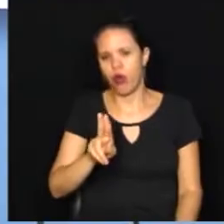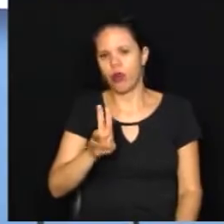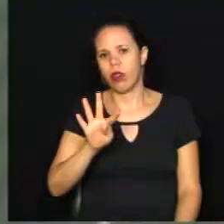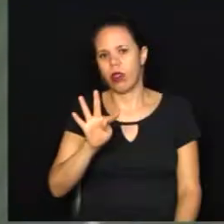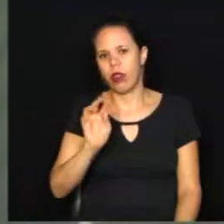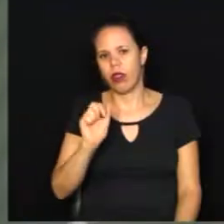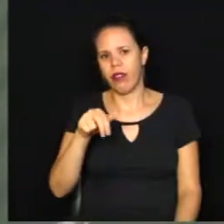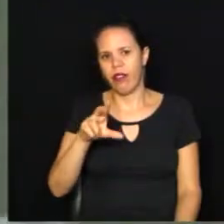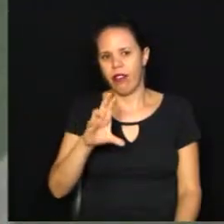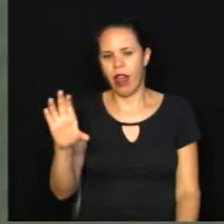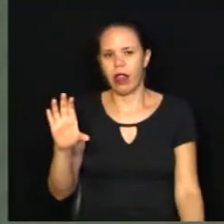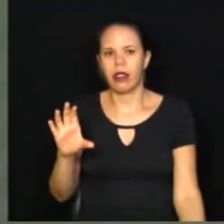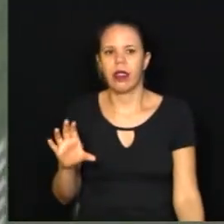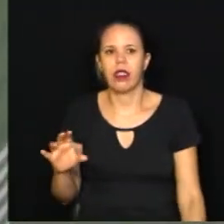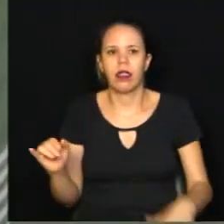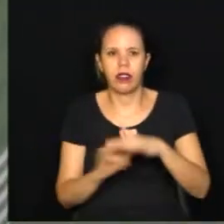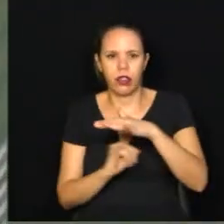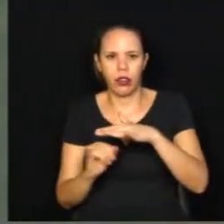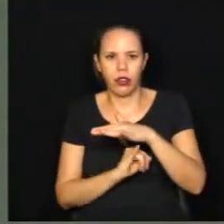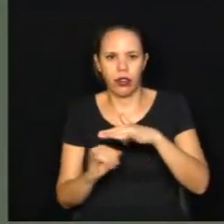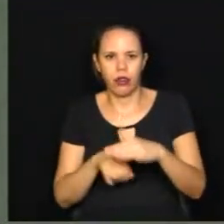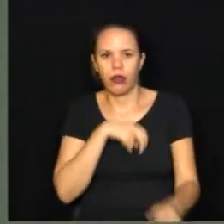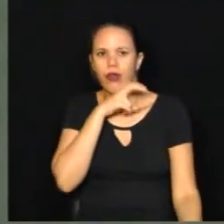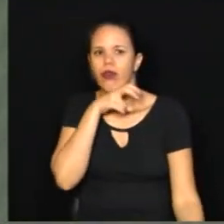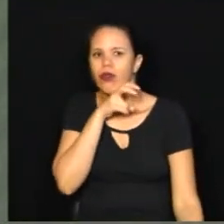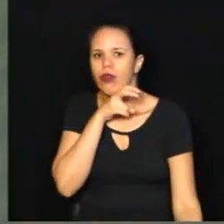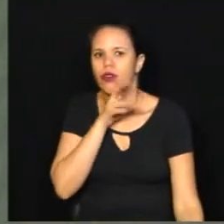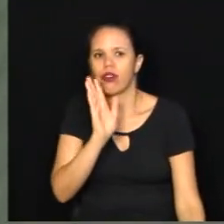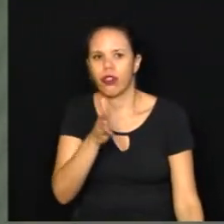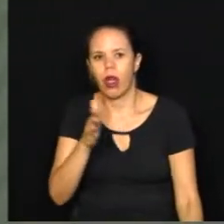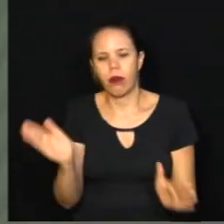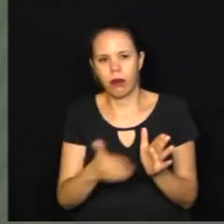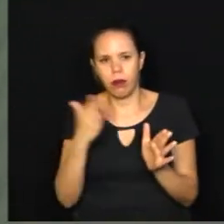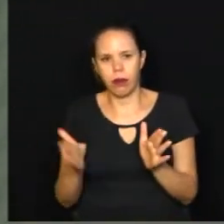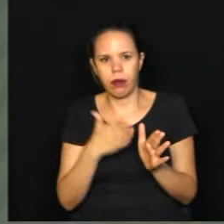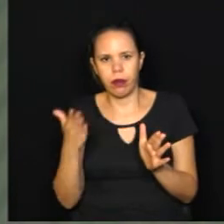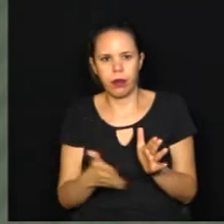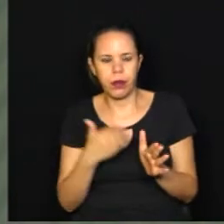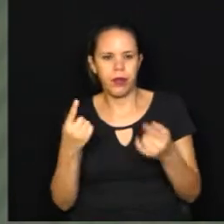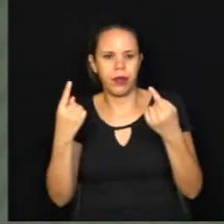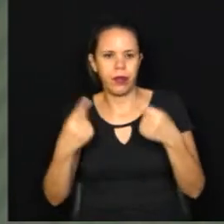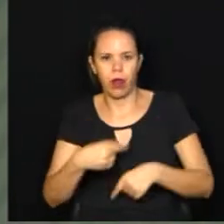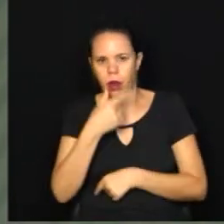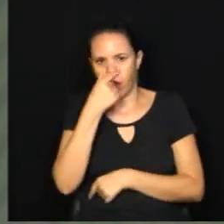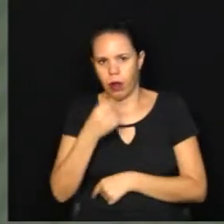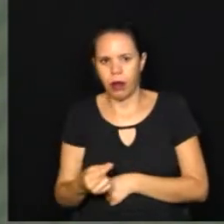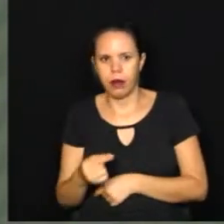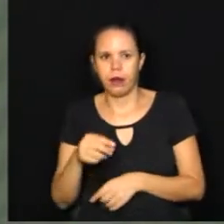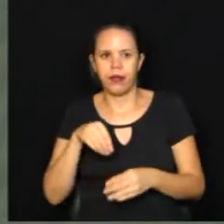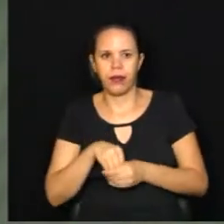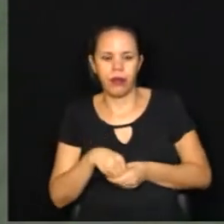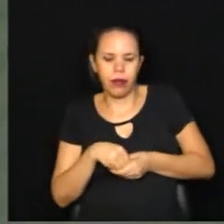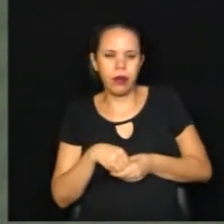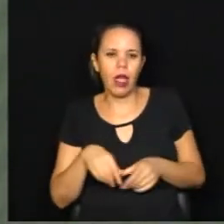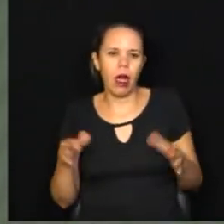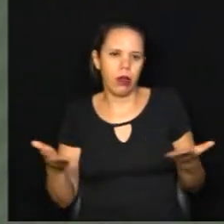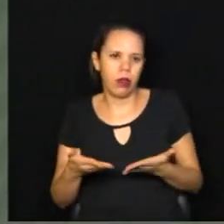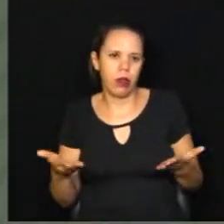inclusive lembrando que o Instituto Butantan já produz a vacina contra a influenza invasa, a